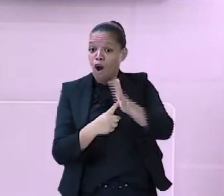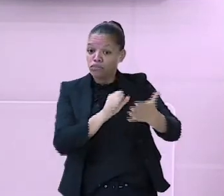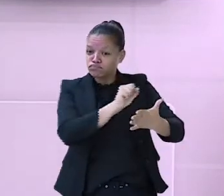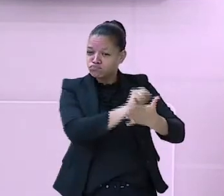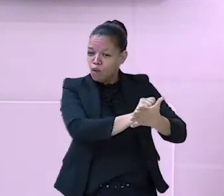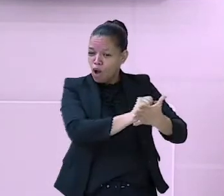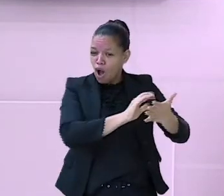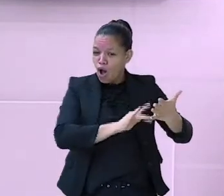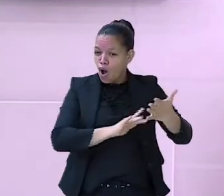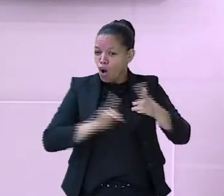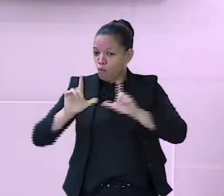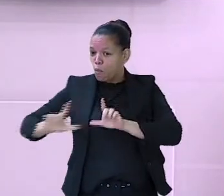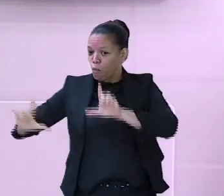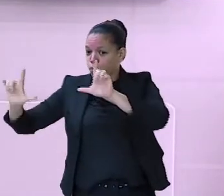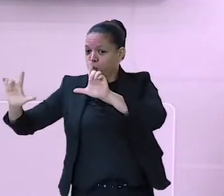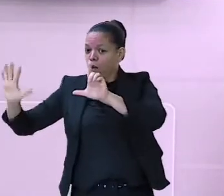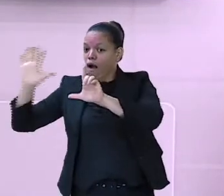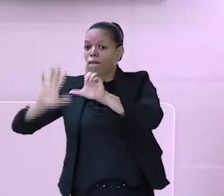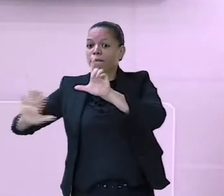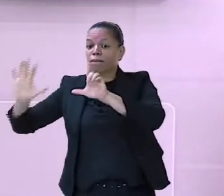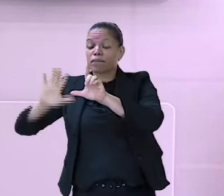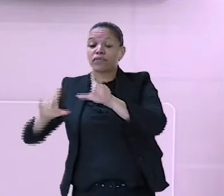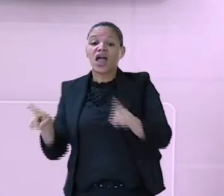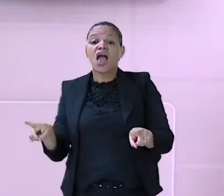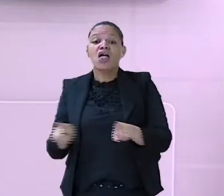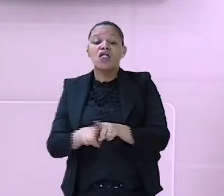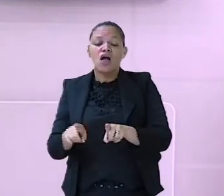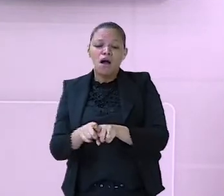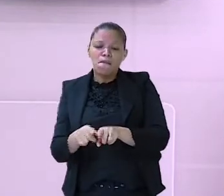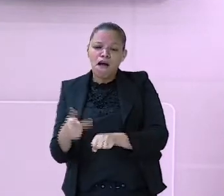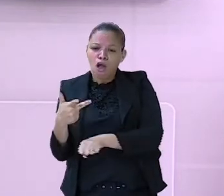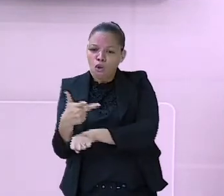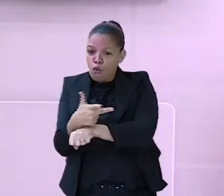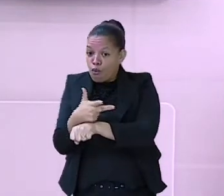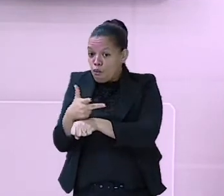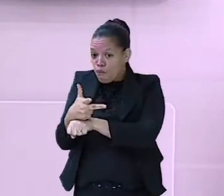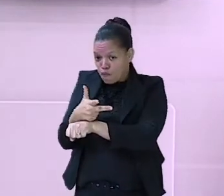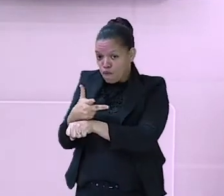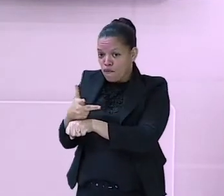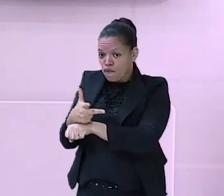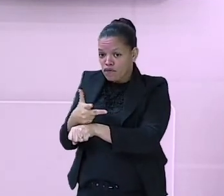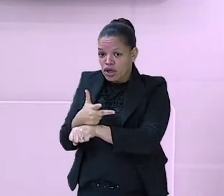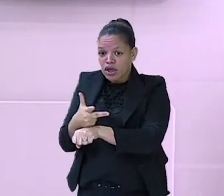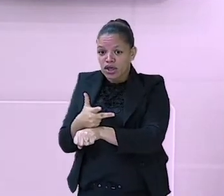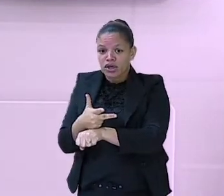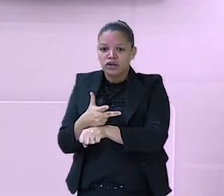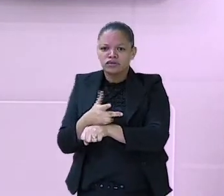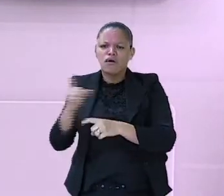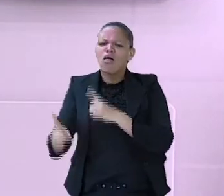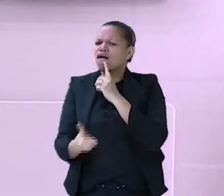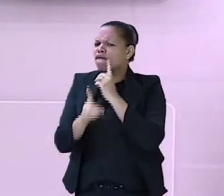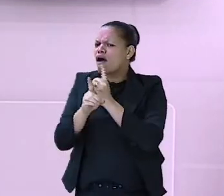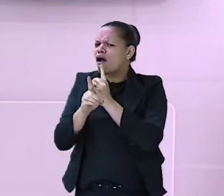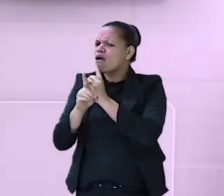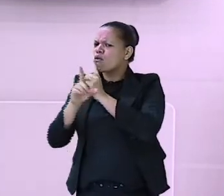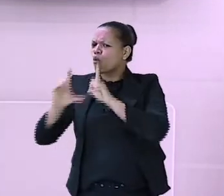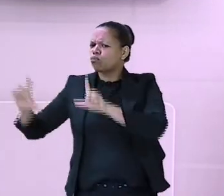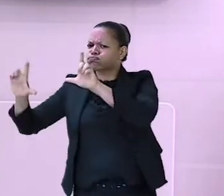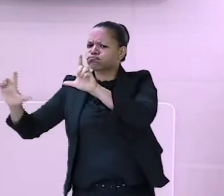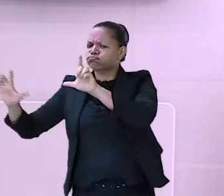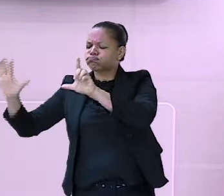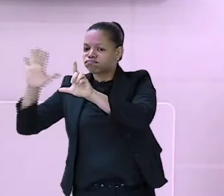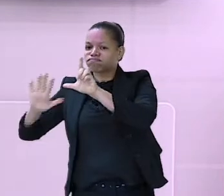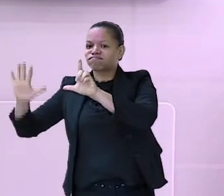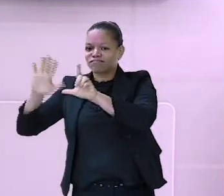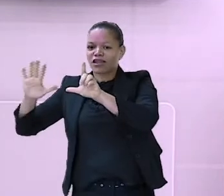vídeo proposto para que você pudesse dar continuidade, nós vamos hoje fazer uma explanação de toda essa atividade para que vocês